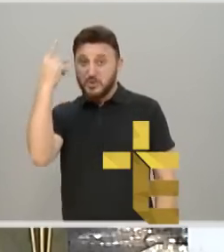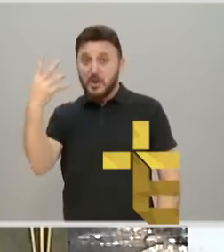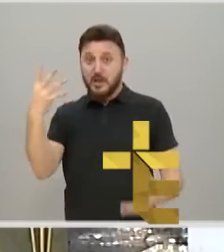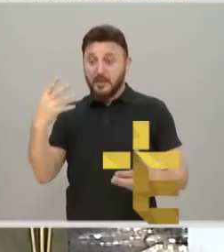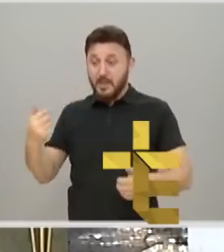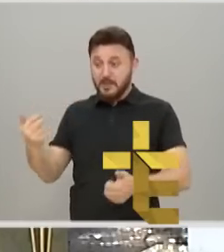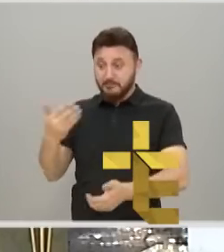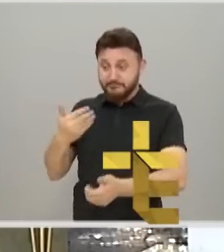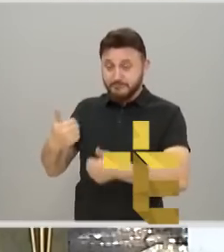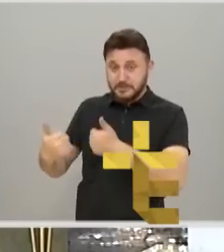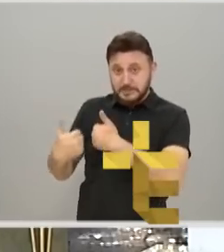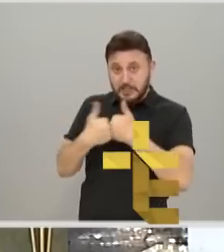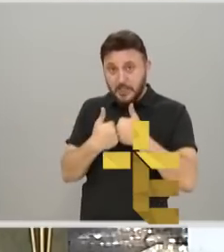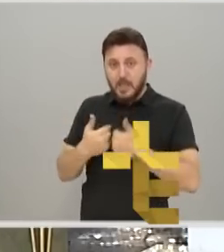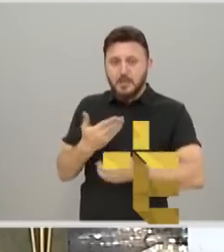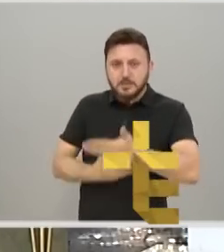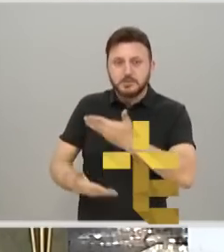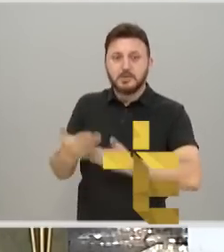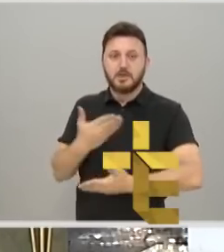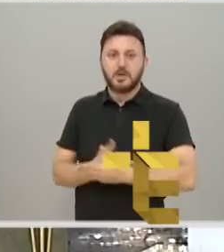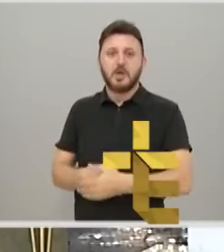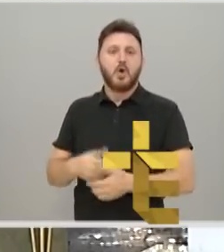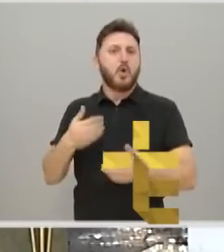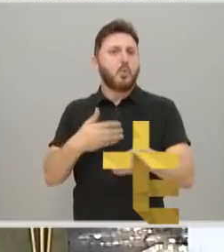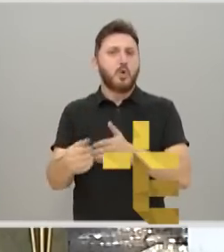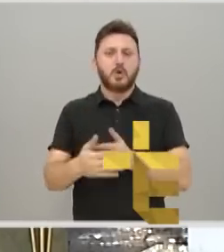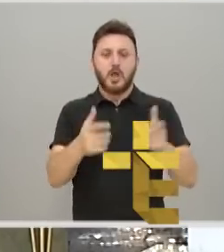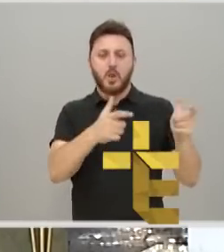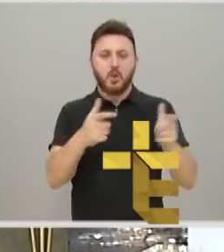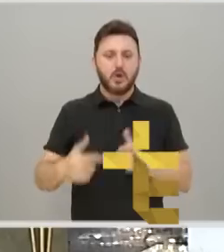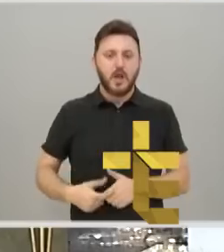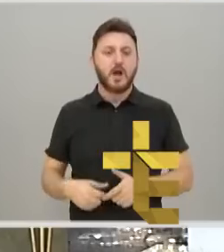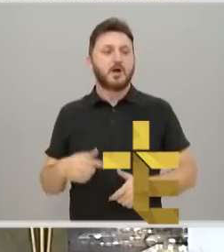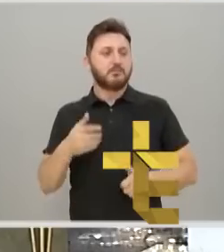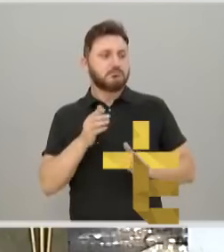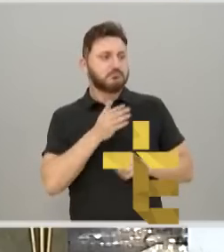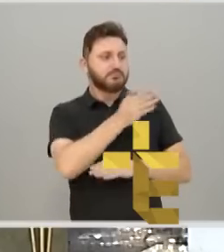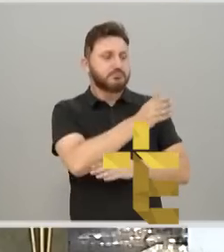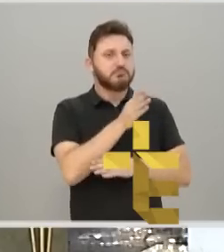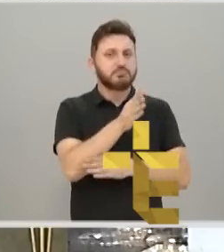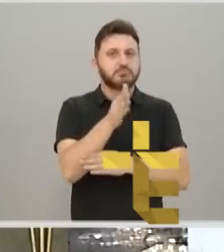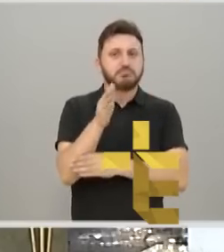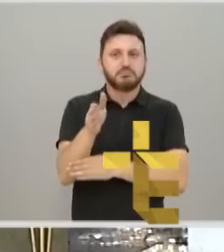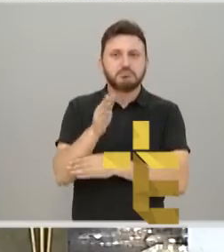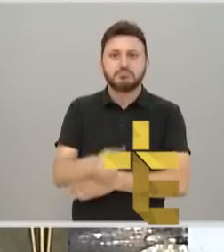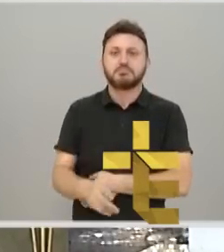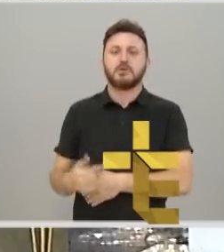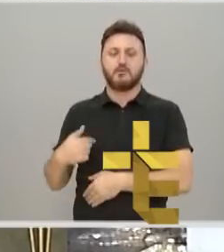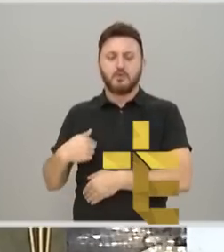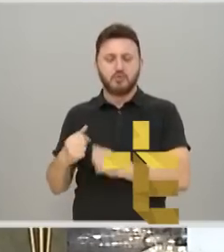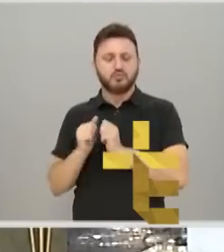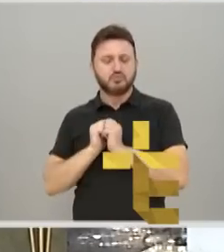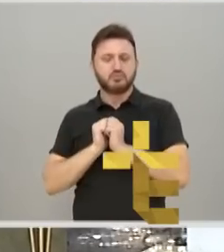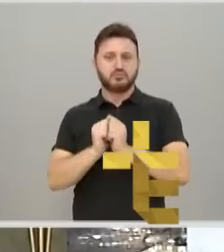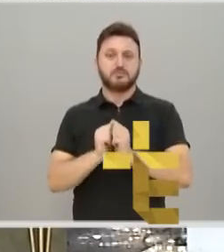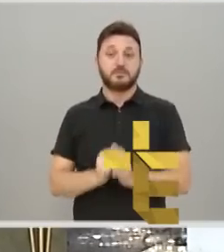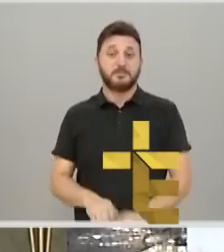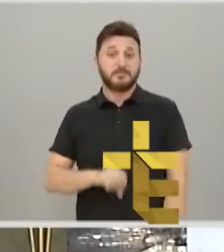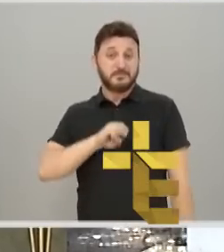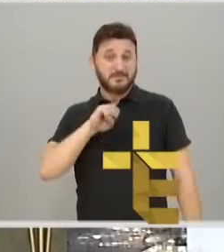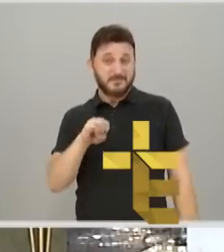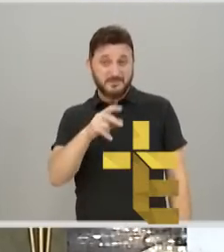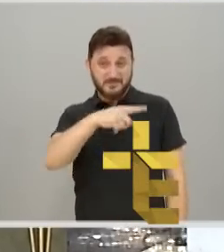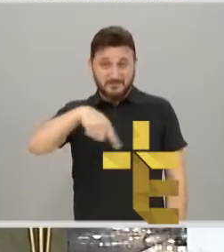servir, siga-me, e onde eu estou, estará também o meu servo. Se alguém